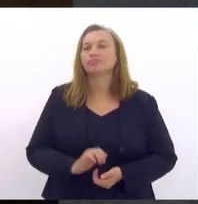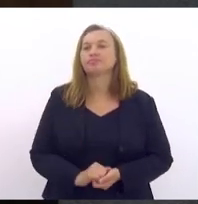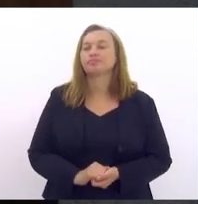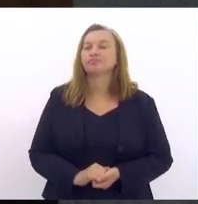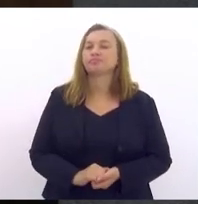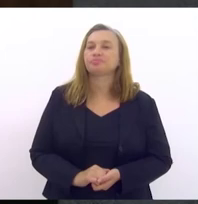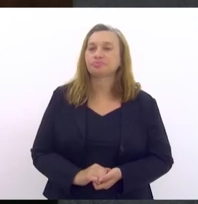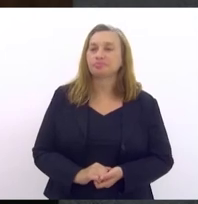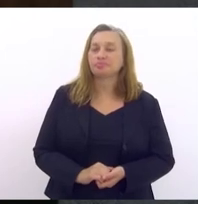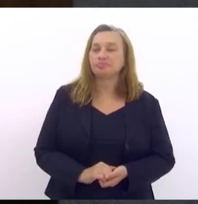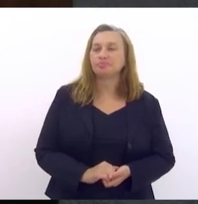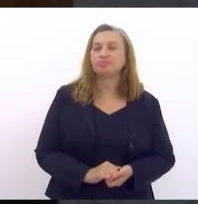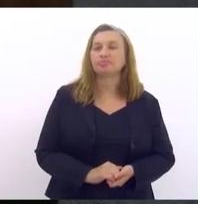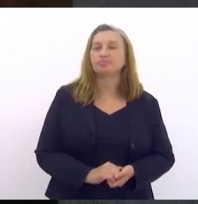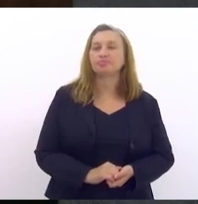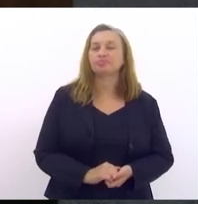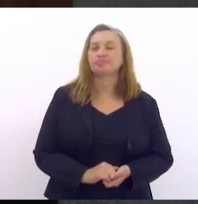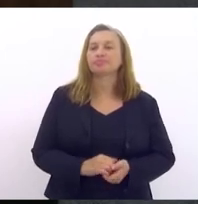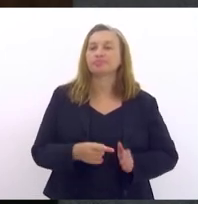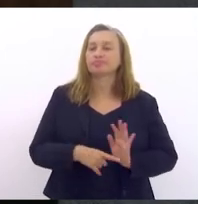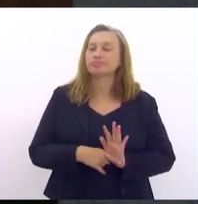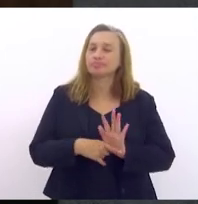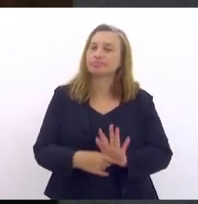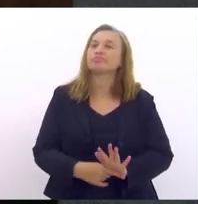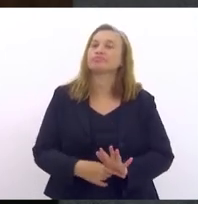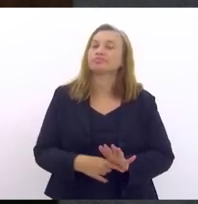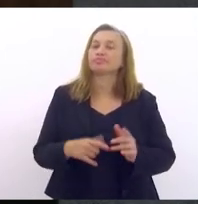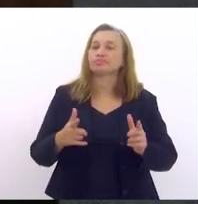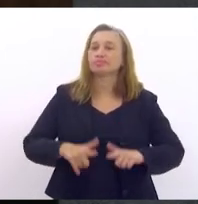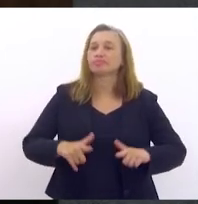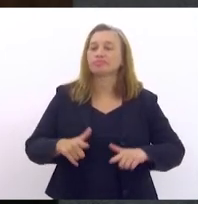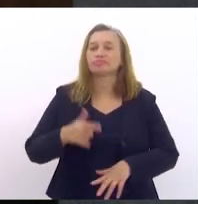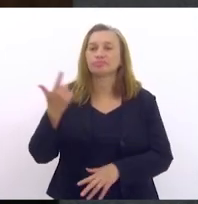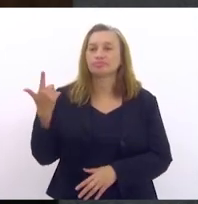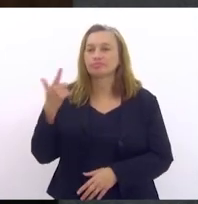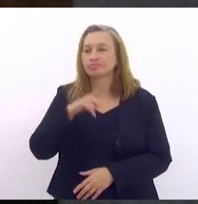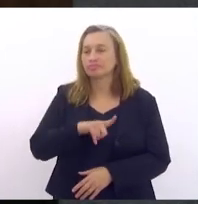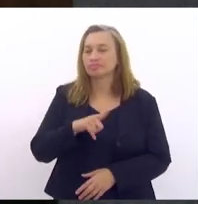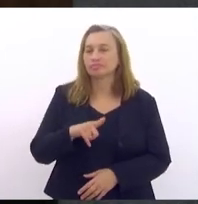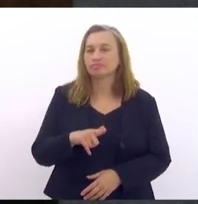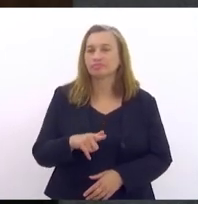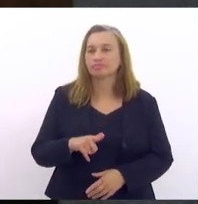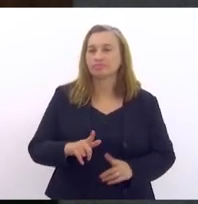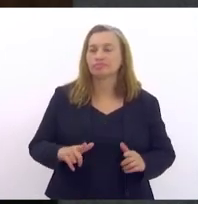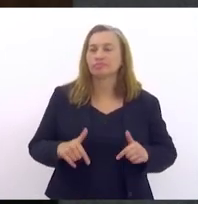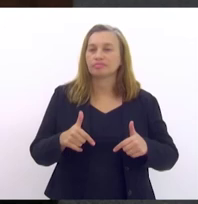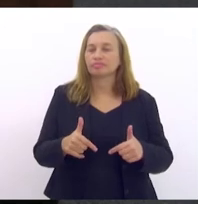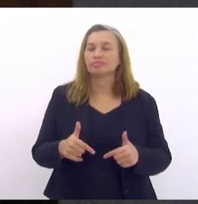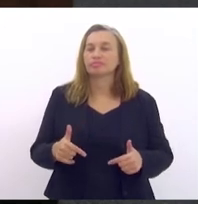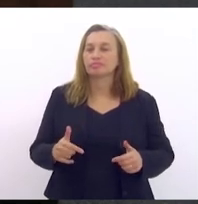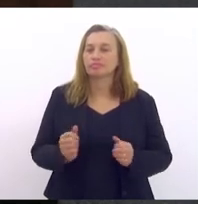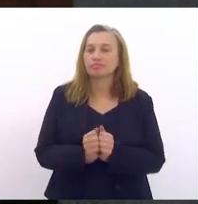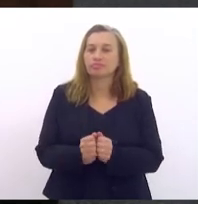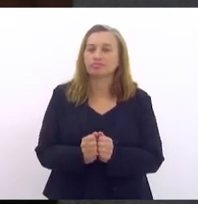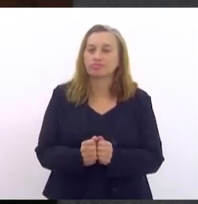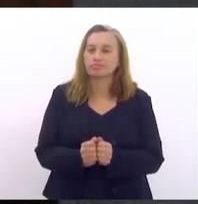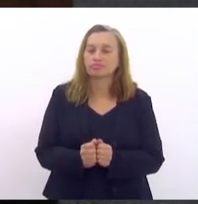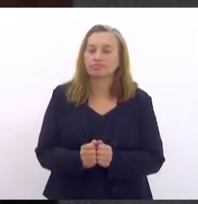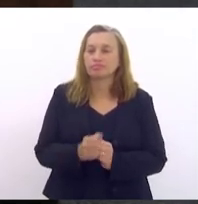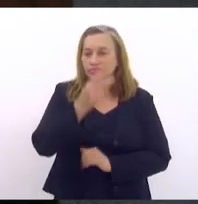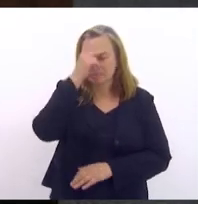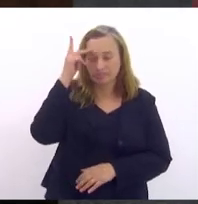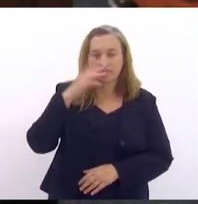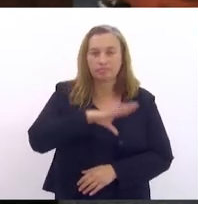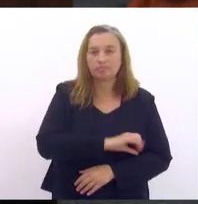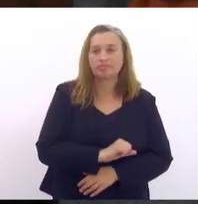nacionalmente conhecidas participaram de uma vaquinha que foi feita e a gente conseguiu, né, com uma ação conjunta, coletiva, aquelas pessoas que